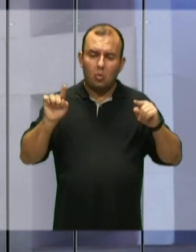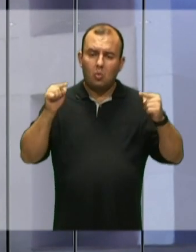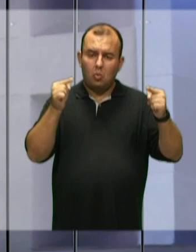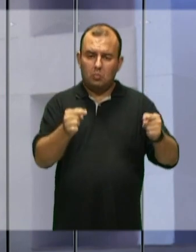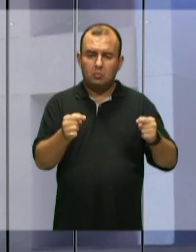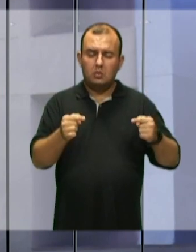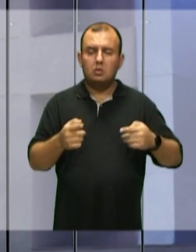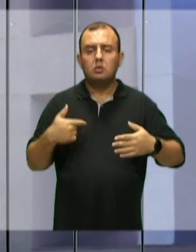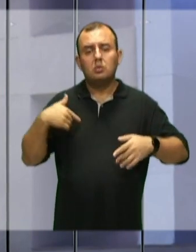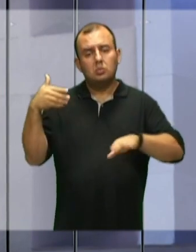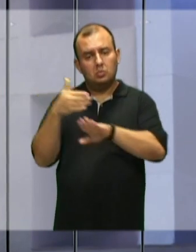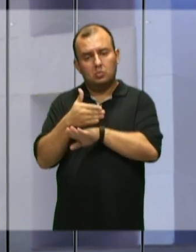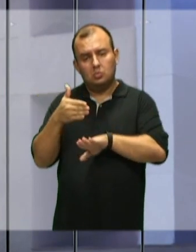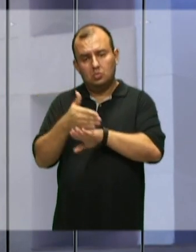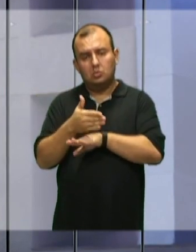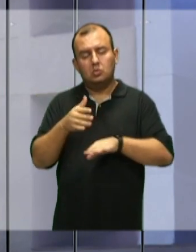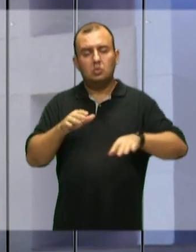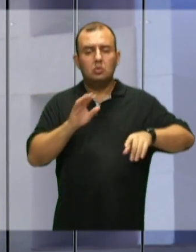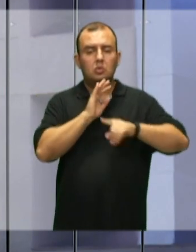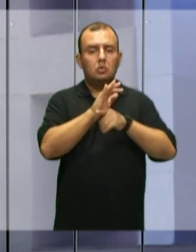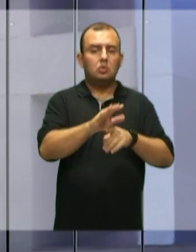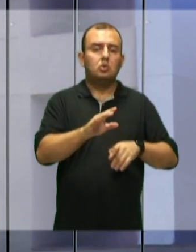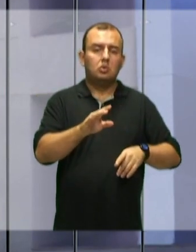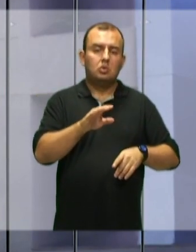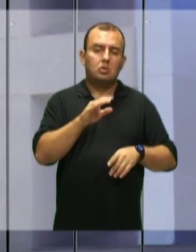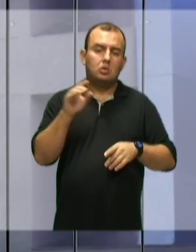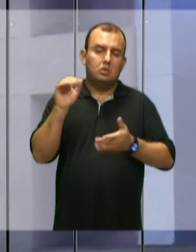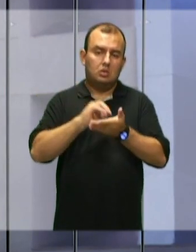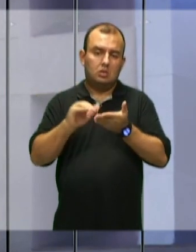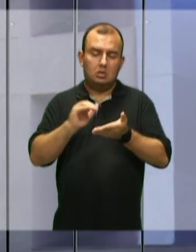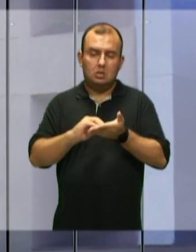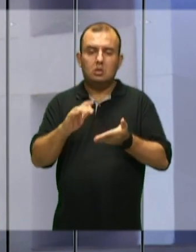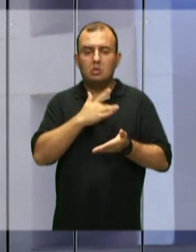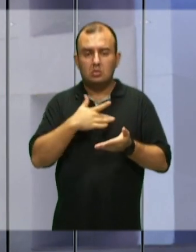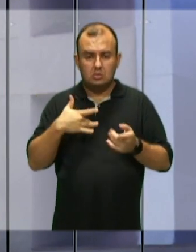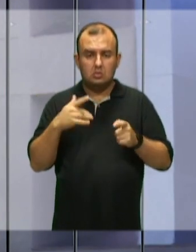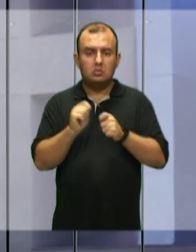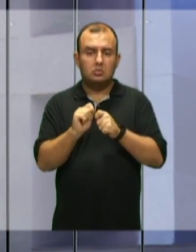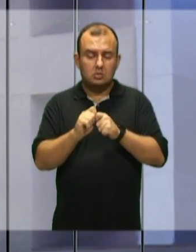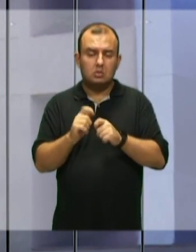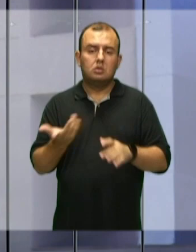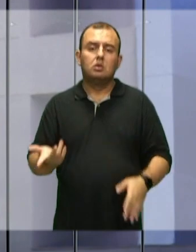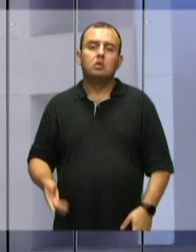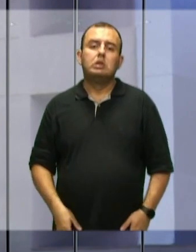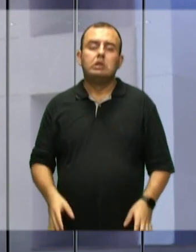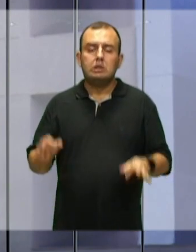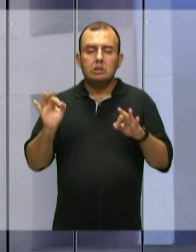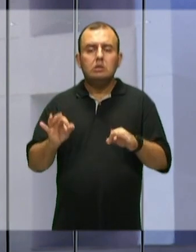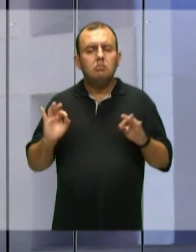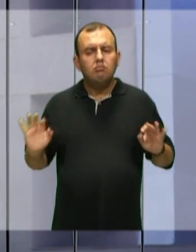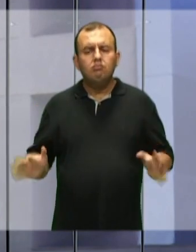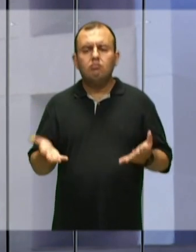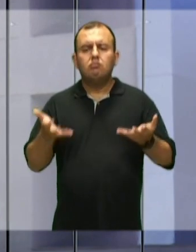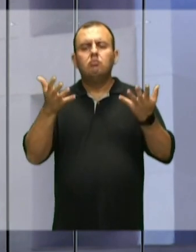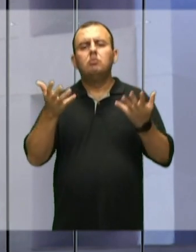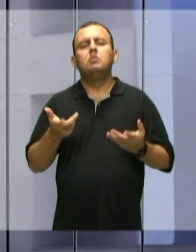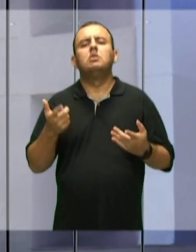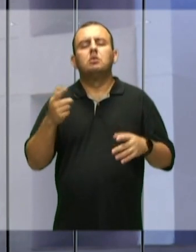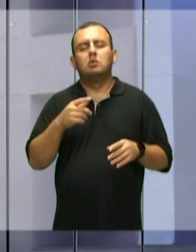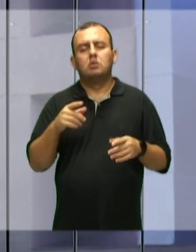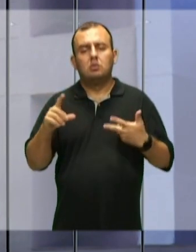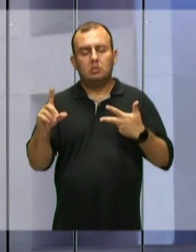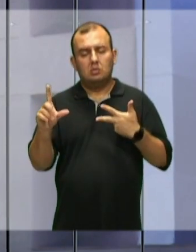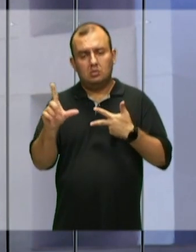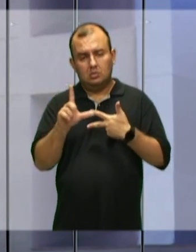eu participei de dos únicos mutirões do único mutirão que a secretaria de saúde fez justamente também e incentivada né pelo poder